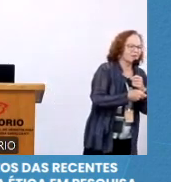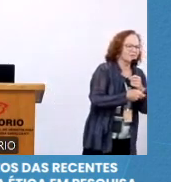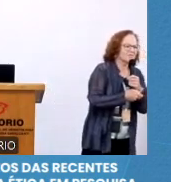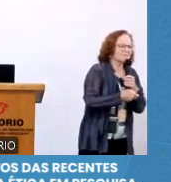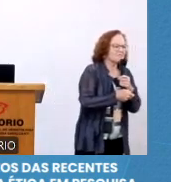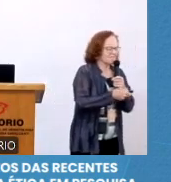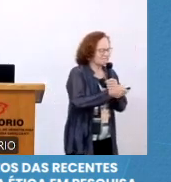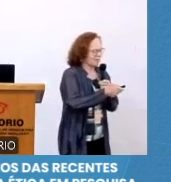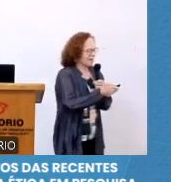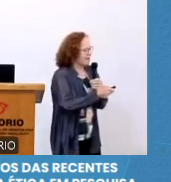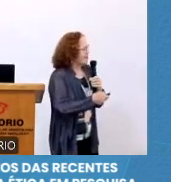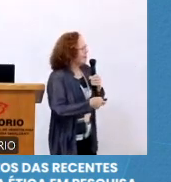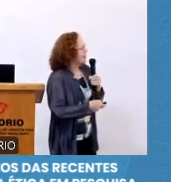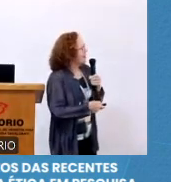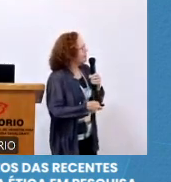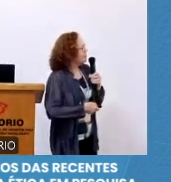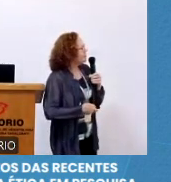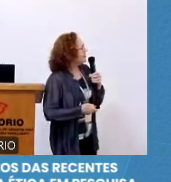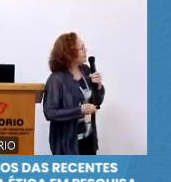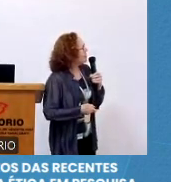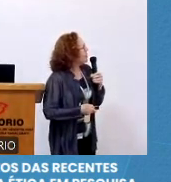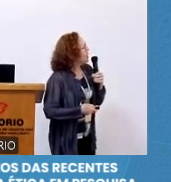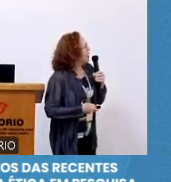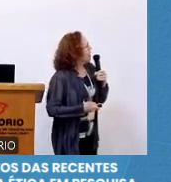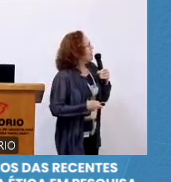Não, né? É.